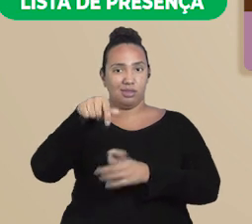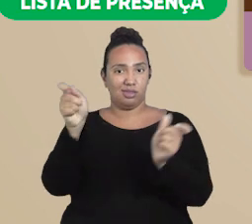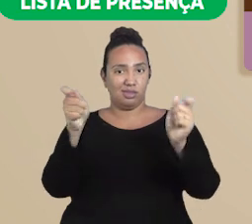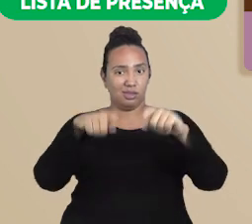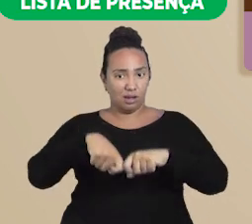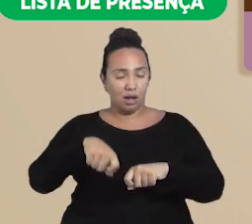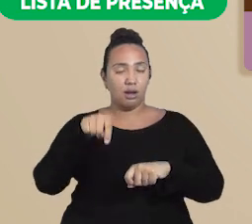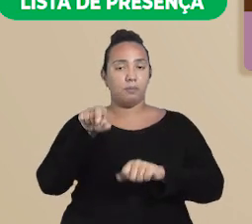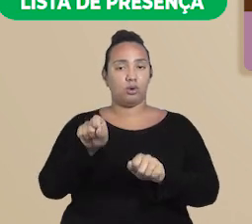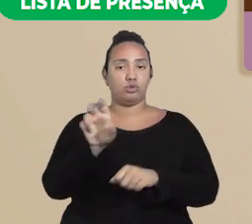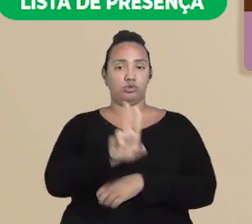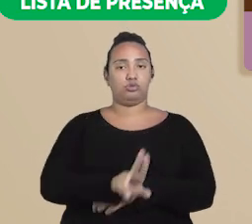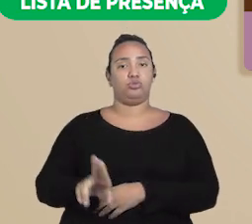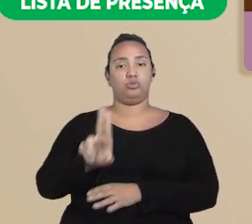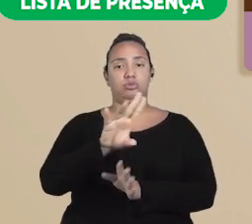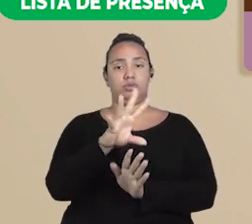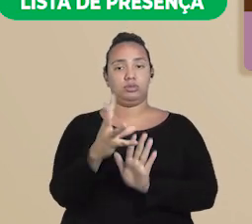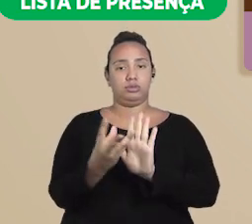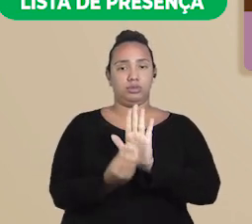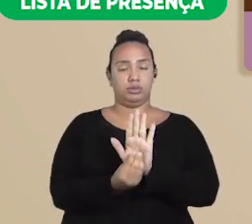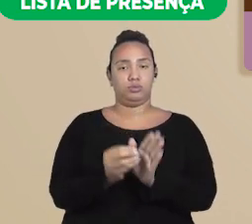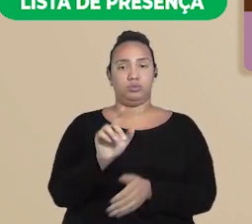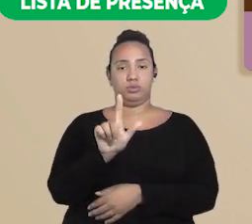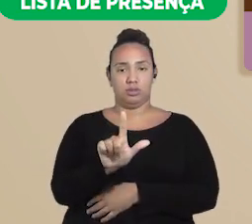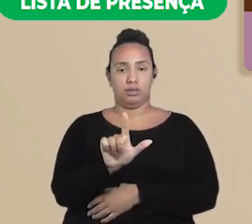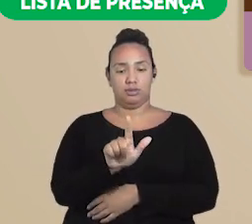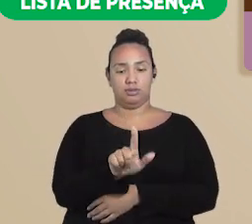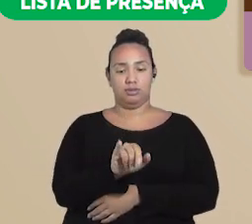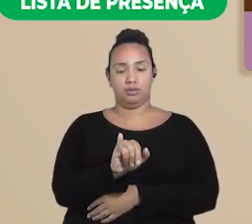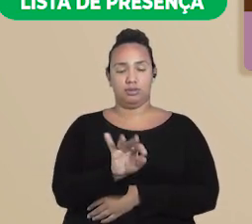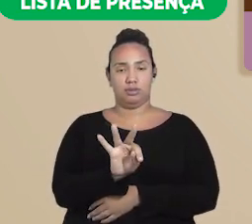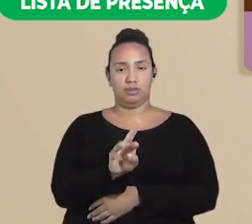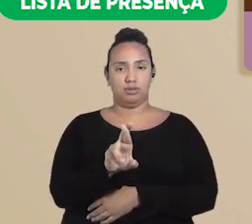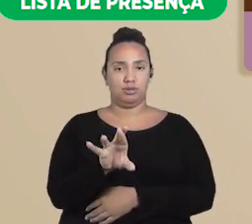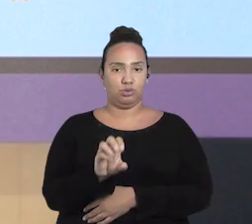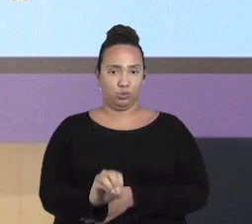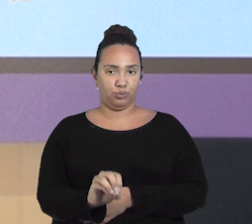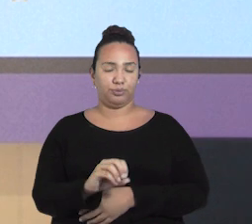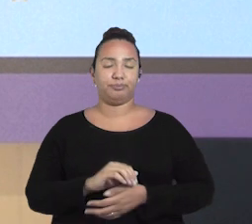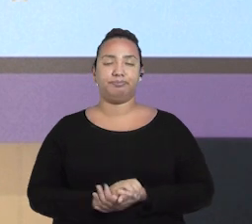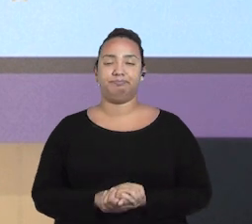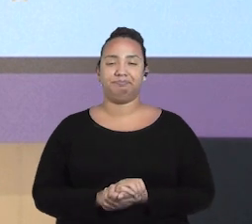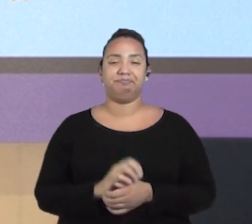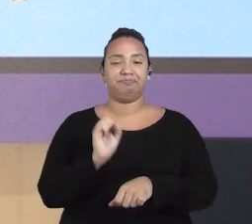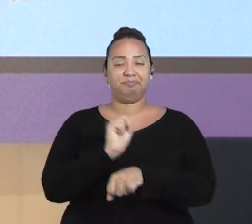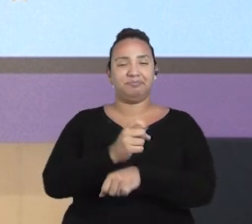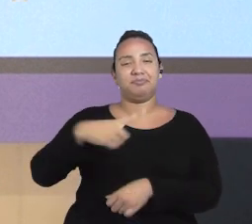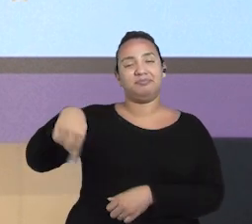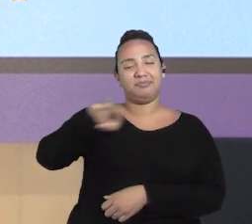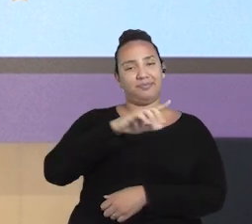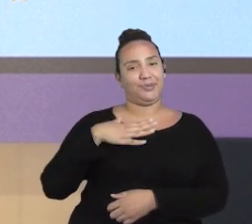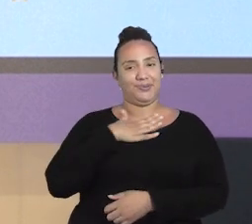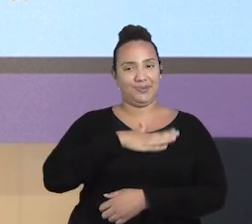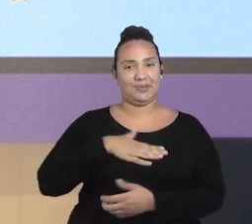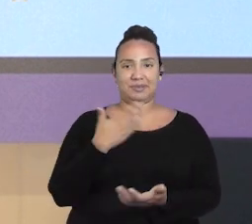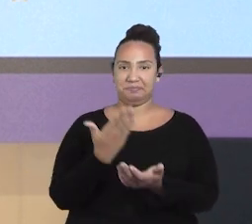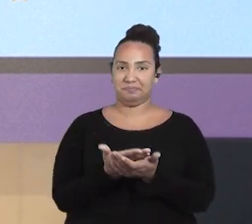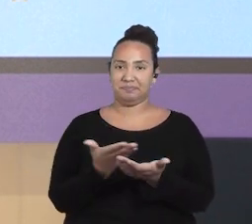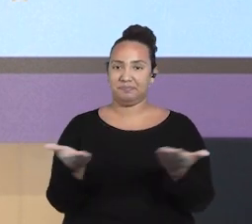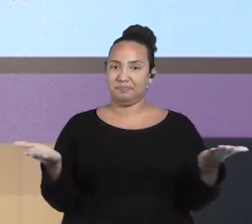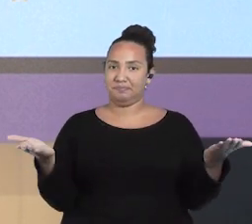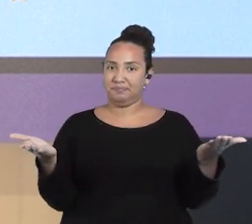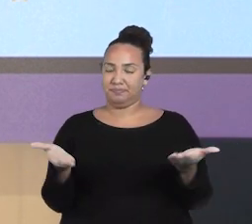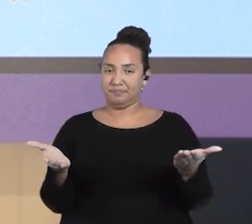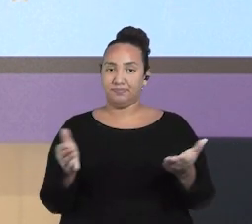nós podemos usar a unidade chamada litro, através do símbolo L. Espero que vocês tenham gostado dessa aula de